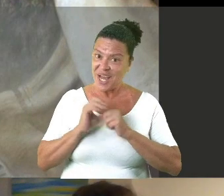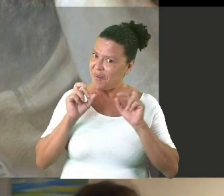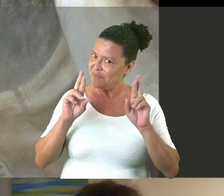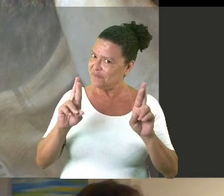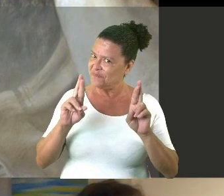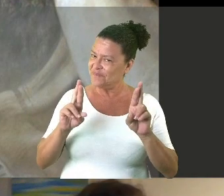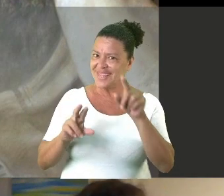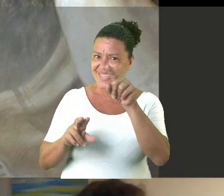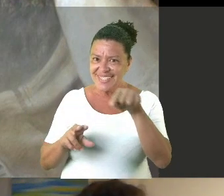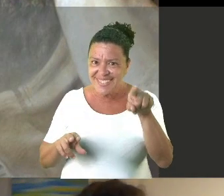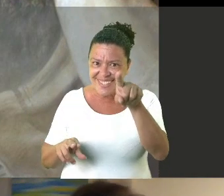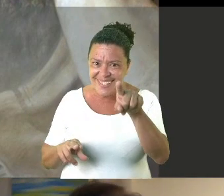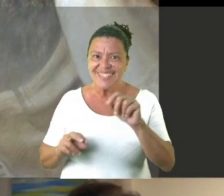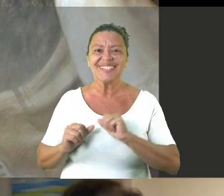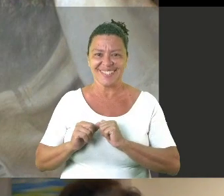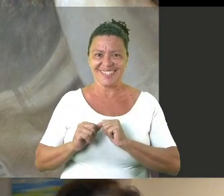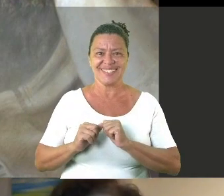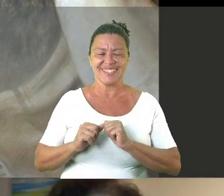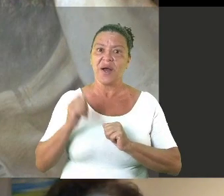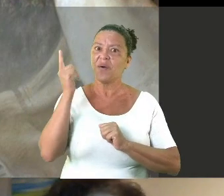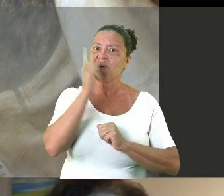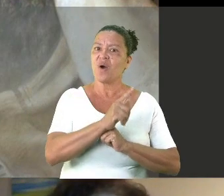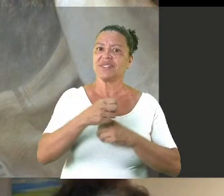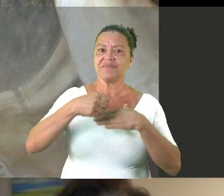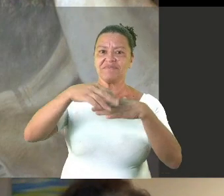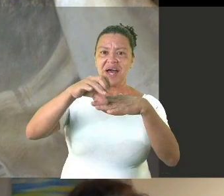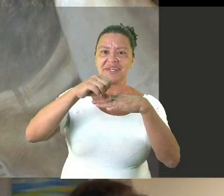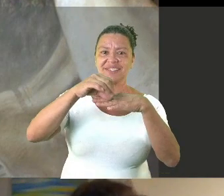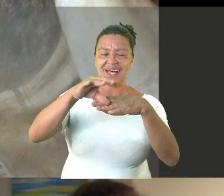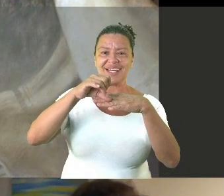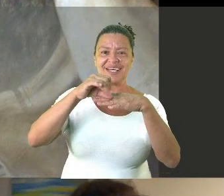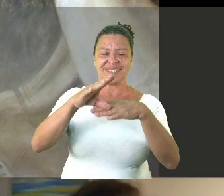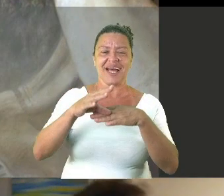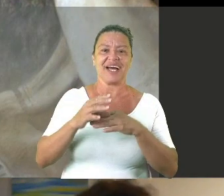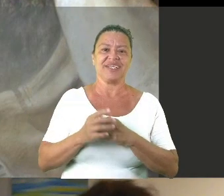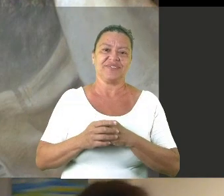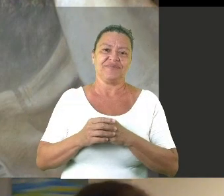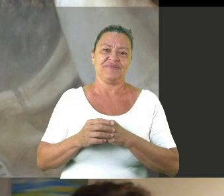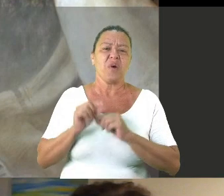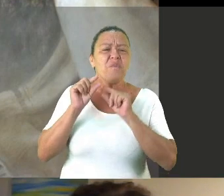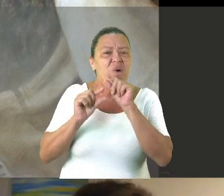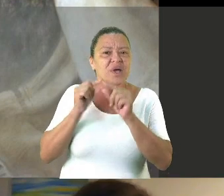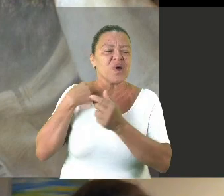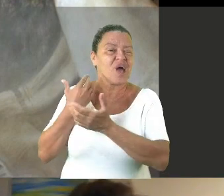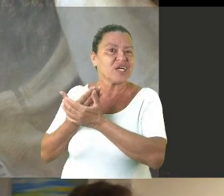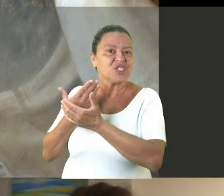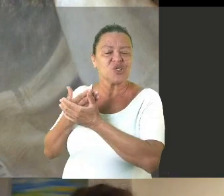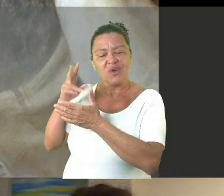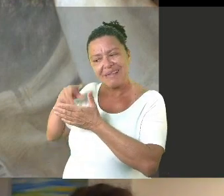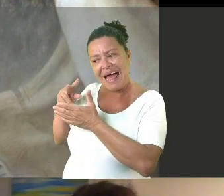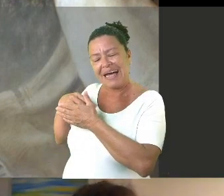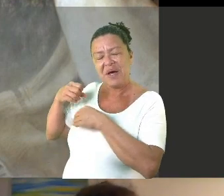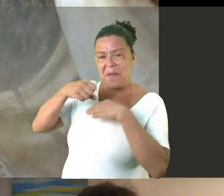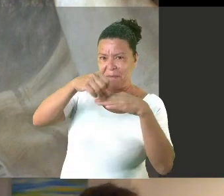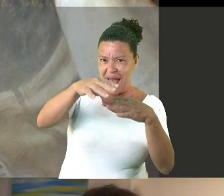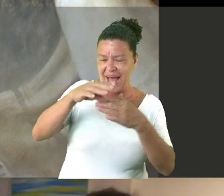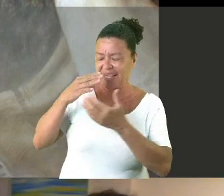que eu tenha conseguido passar um pouco daquilo que eu estudo, que eu leio, que eu